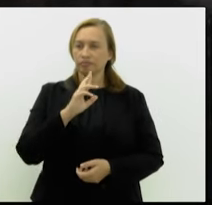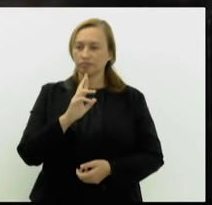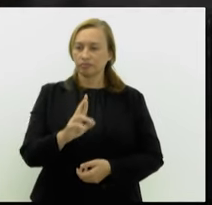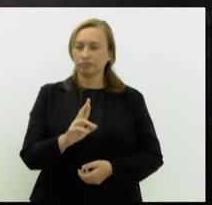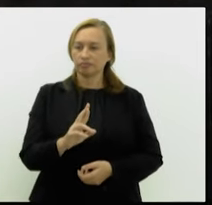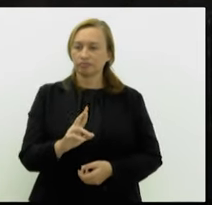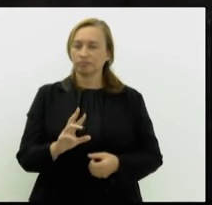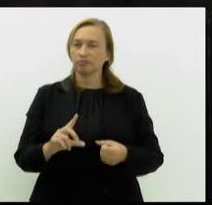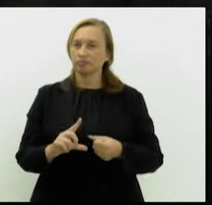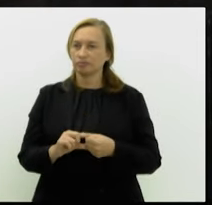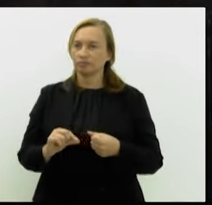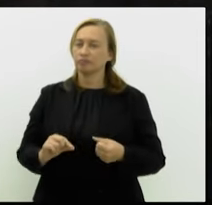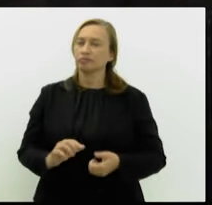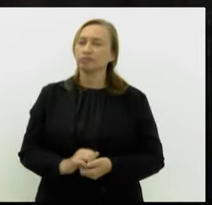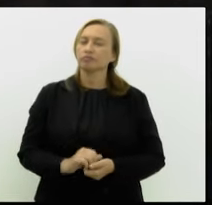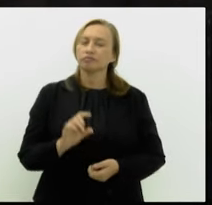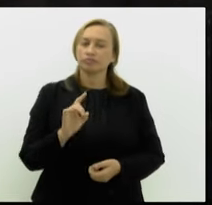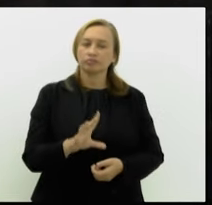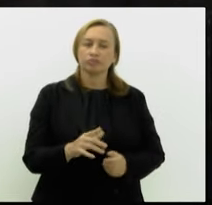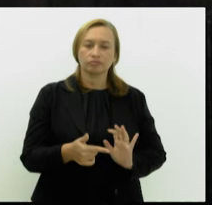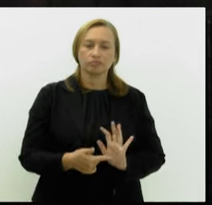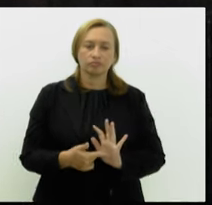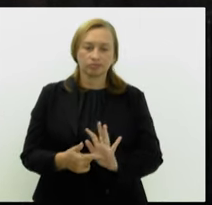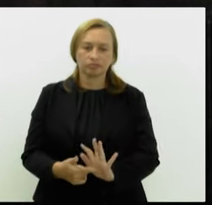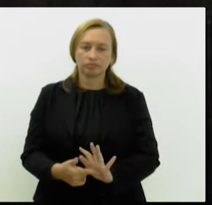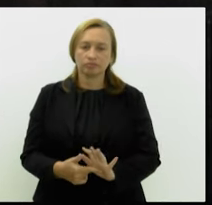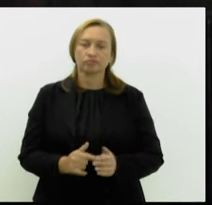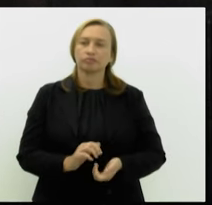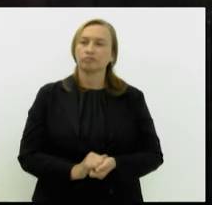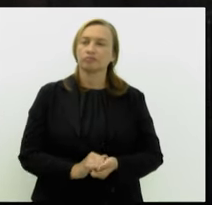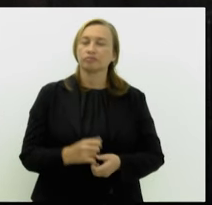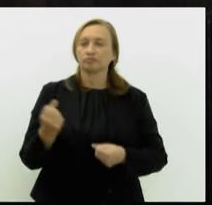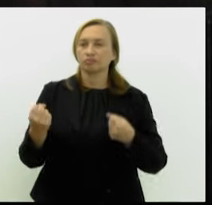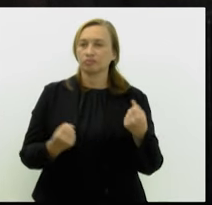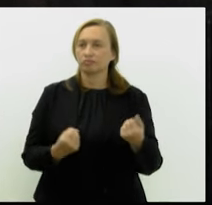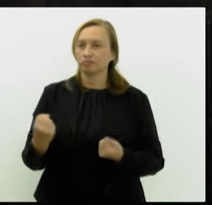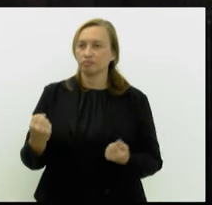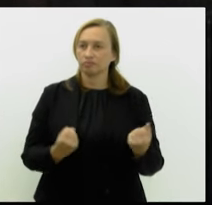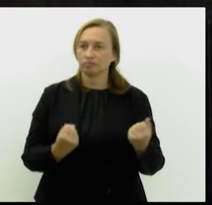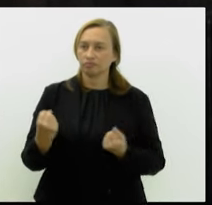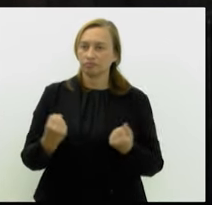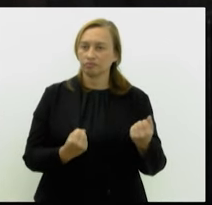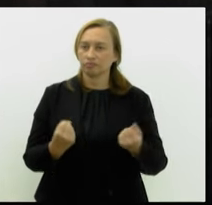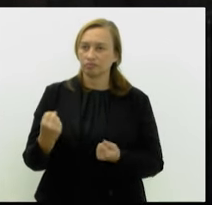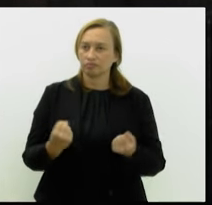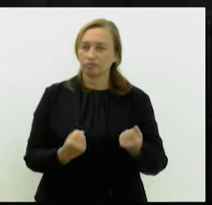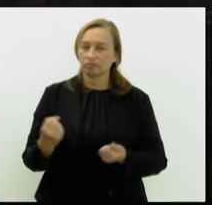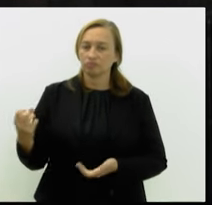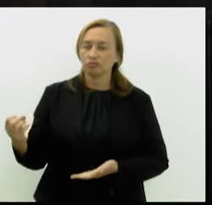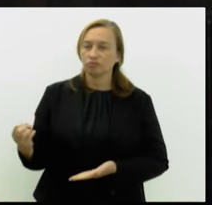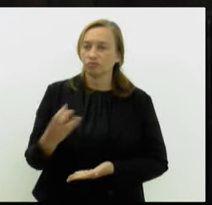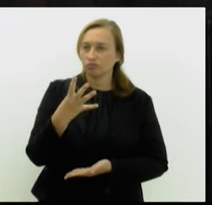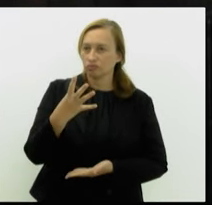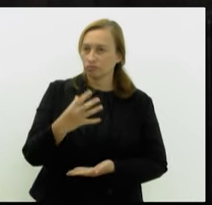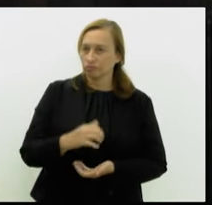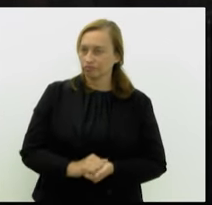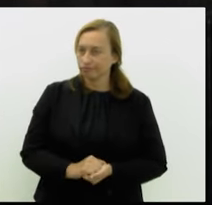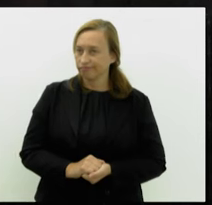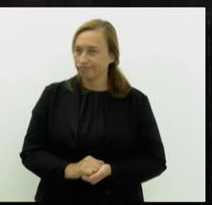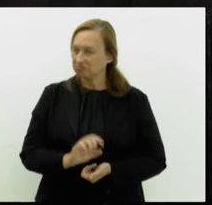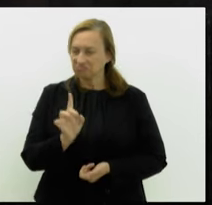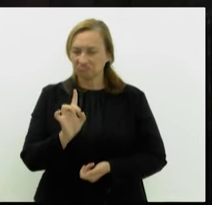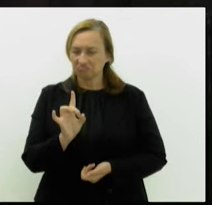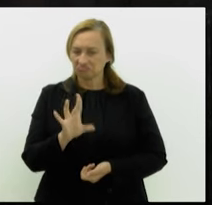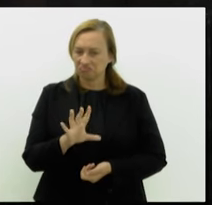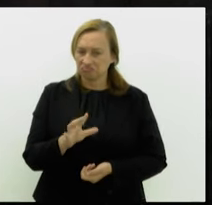somente é aplicável na aquisição de veículo automotor novo. Então é só